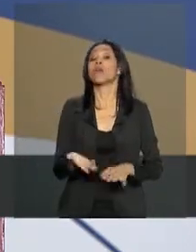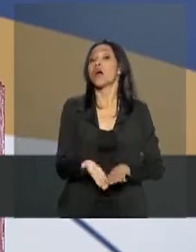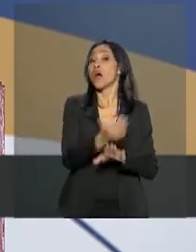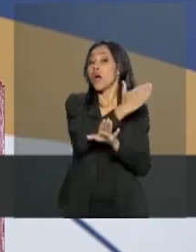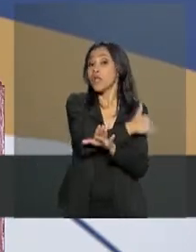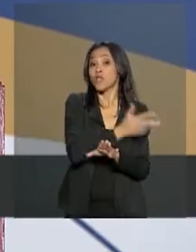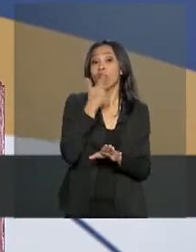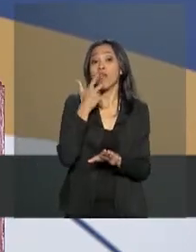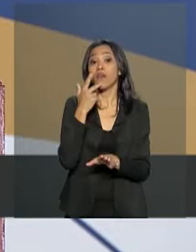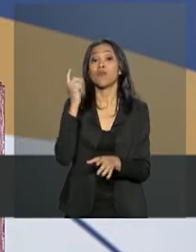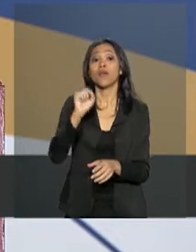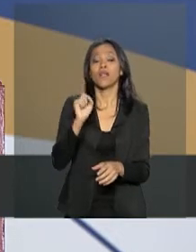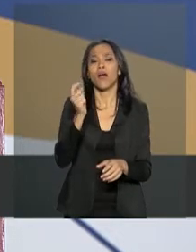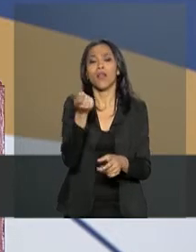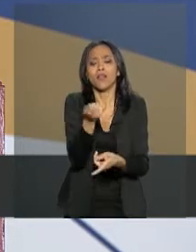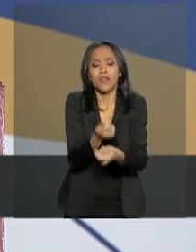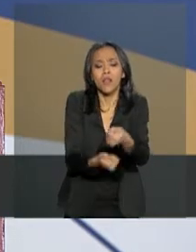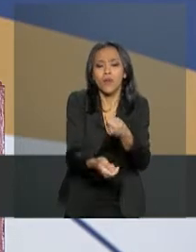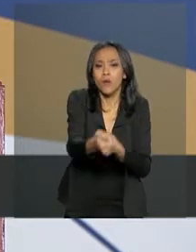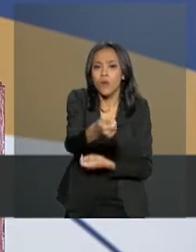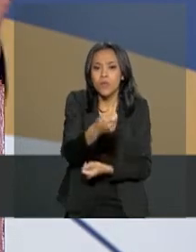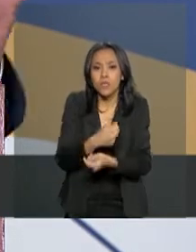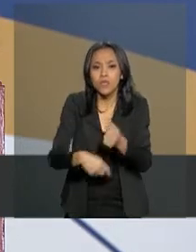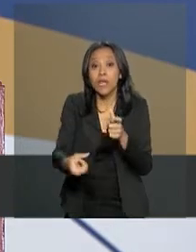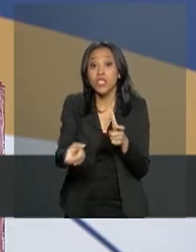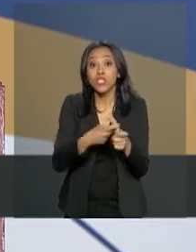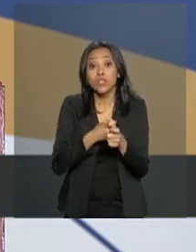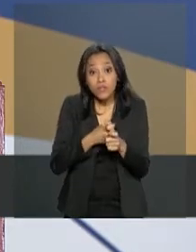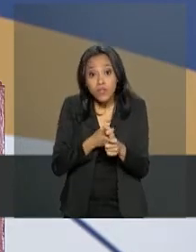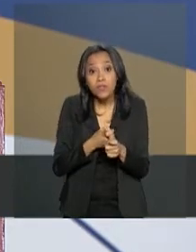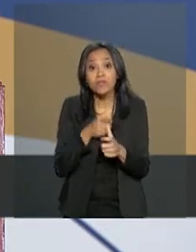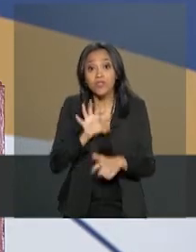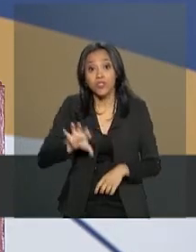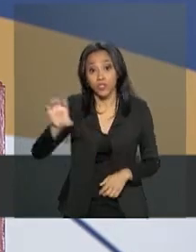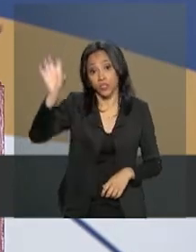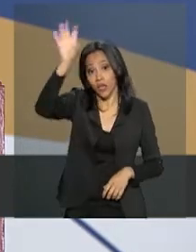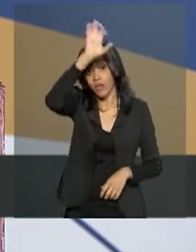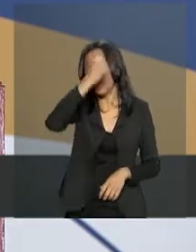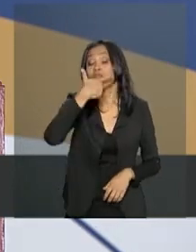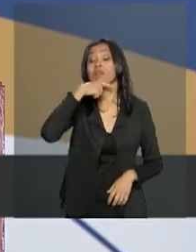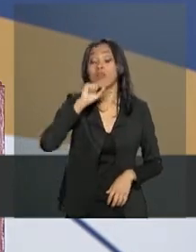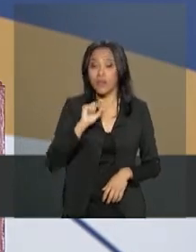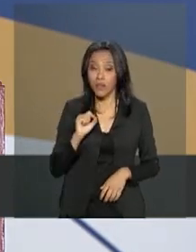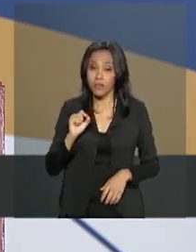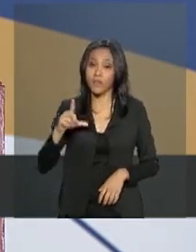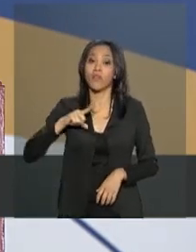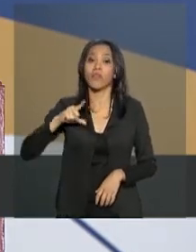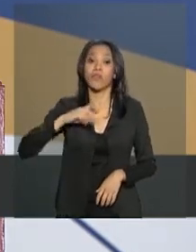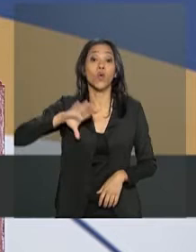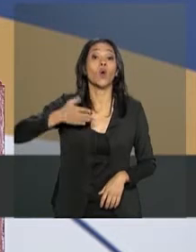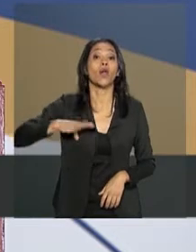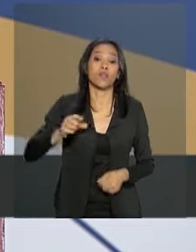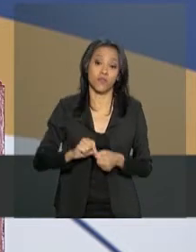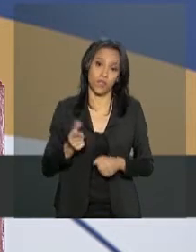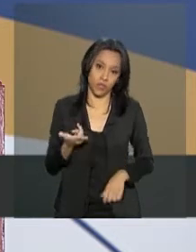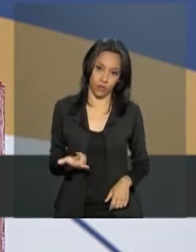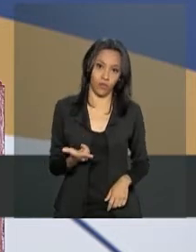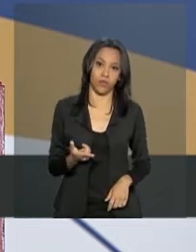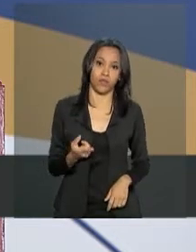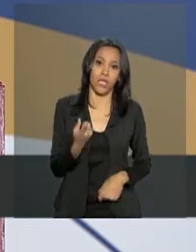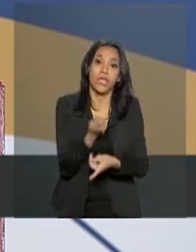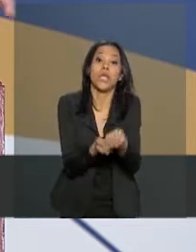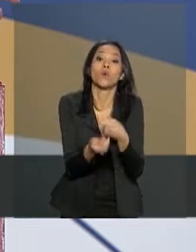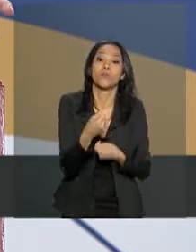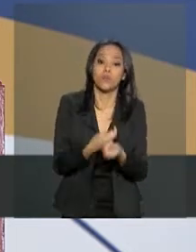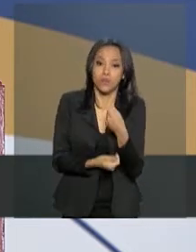dos estados quem é que teve a ousadia digamos assim de repactuar a dívida dos estados pelo nosso governo nós